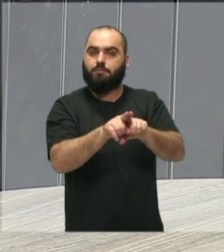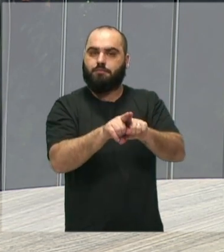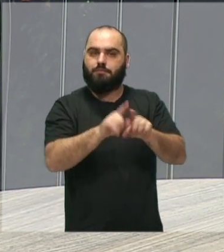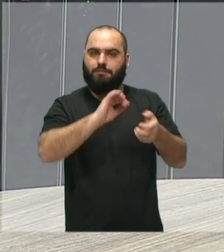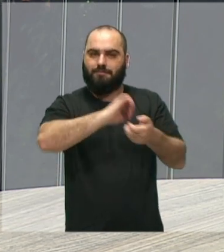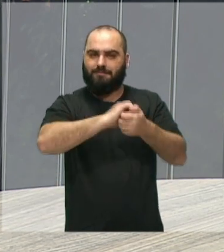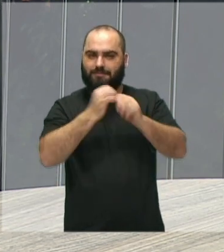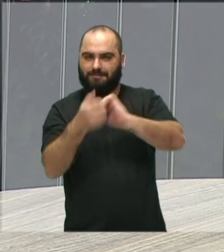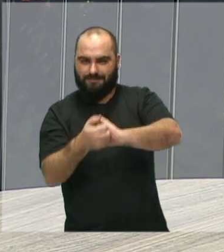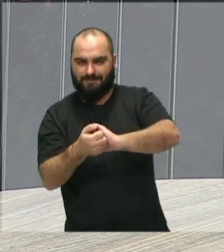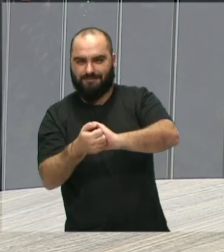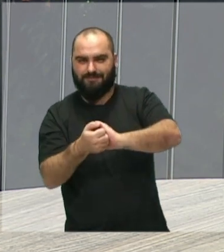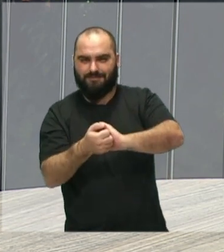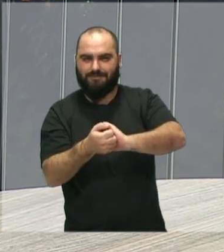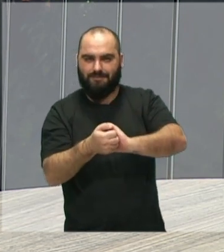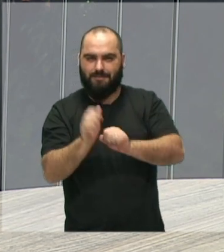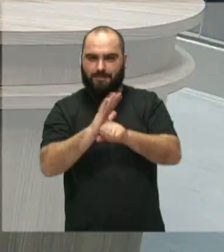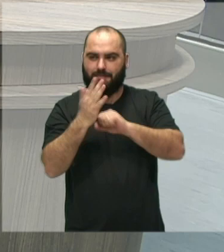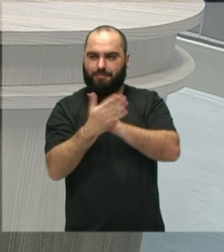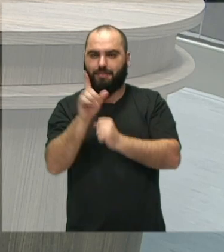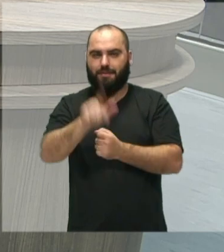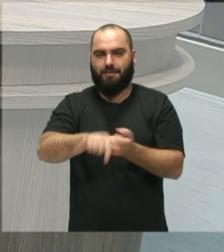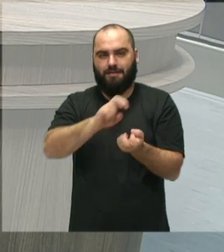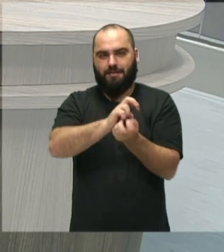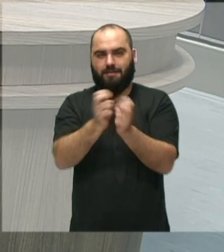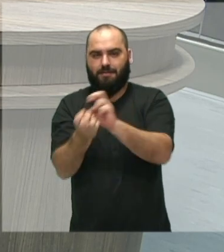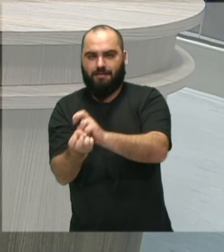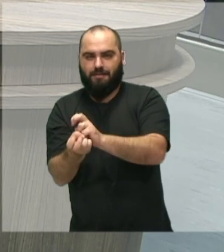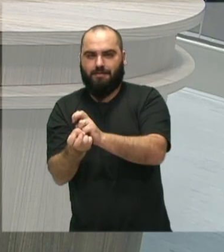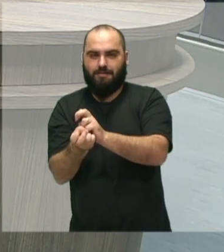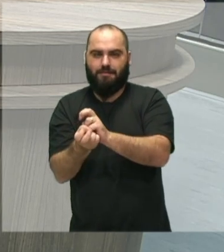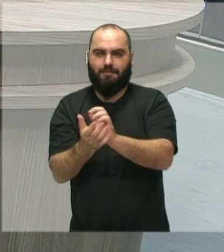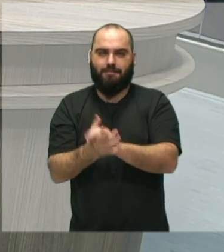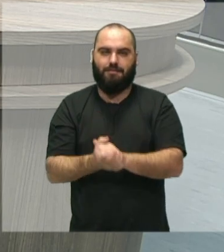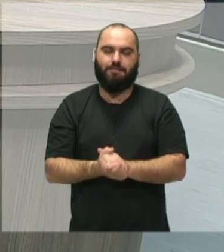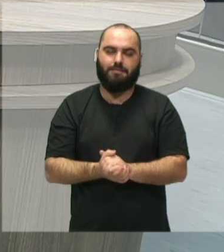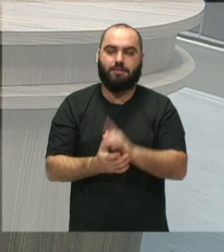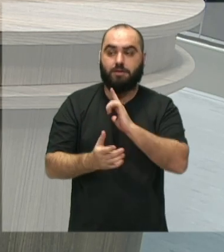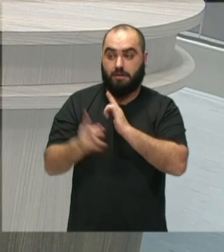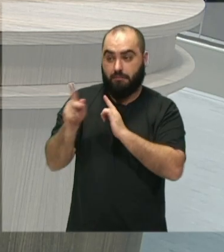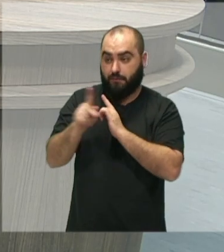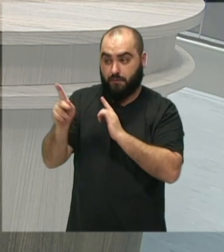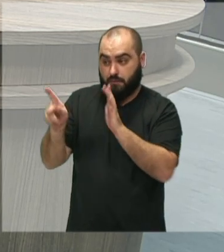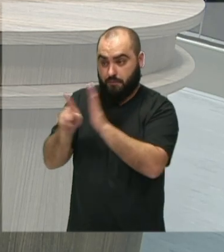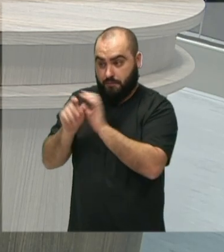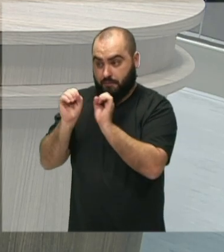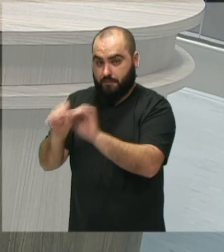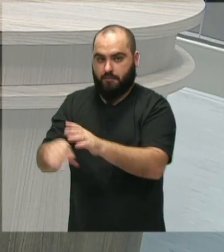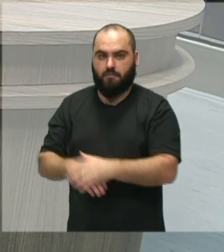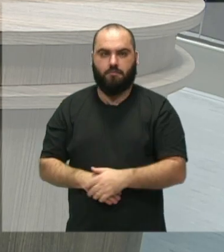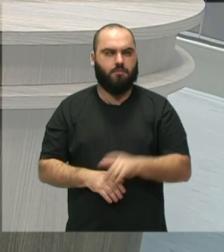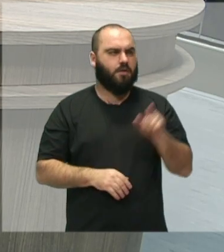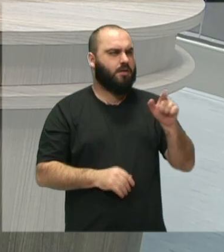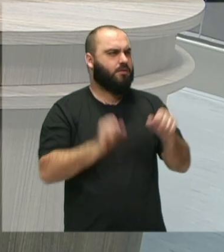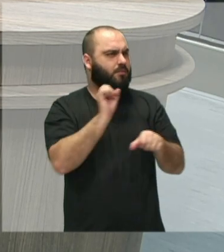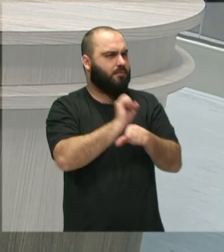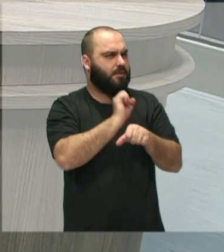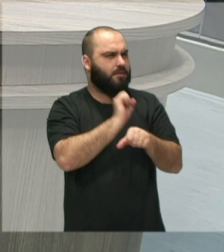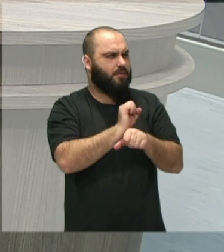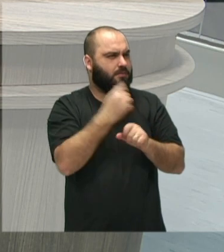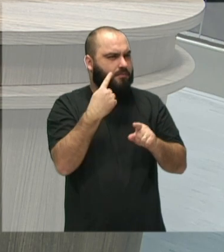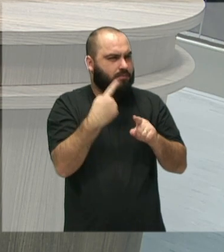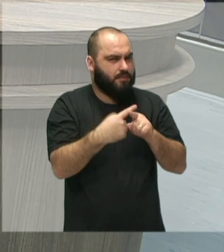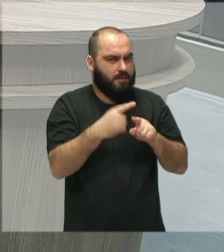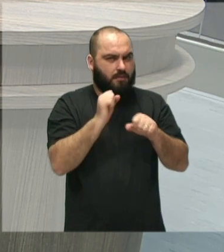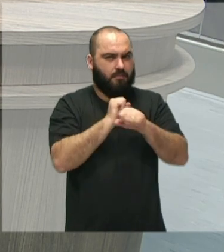bairros, que era a capoeira. Então, tinha um professor para esse local ali. Isso parou apenas por